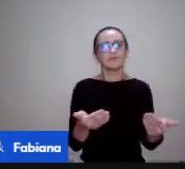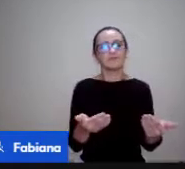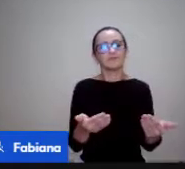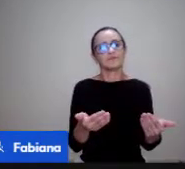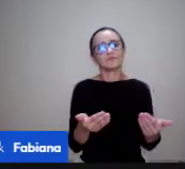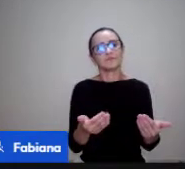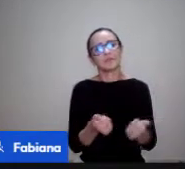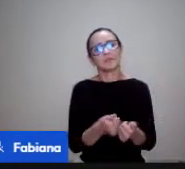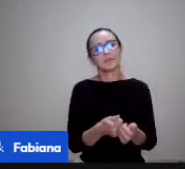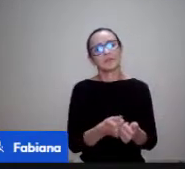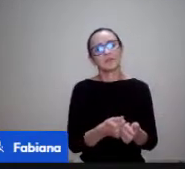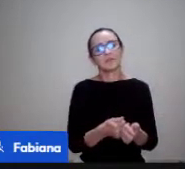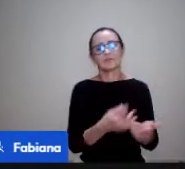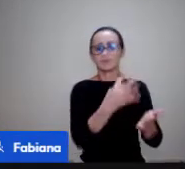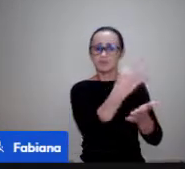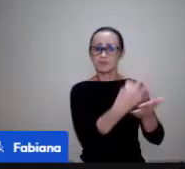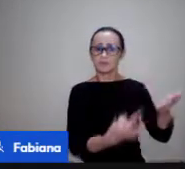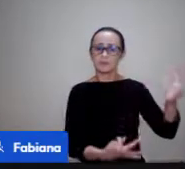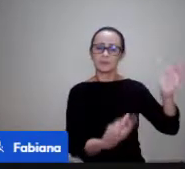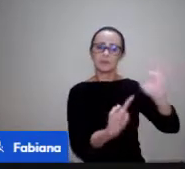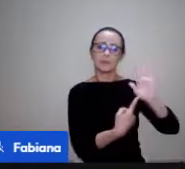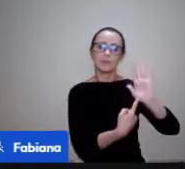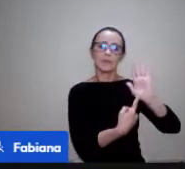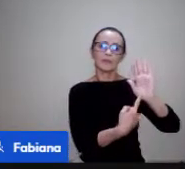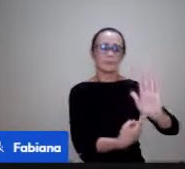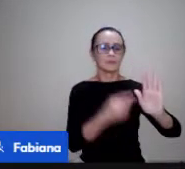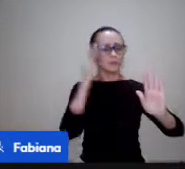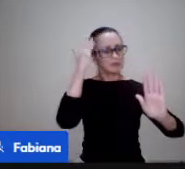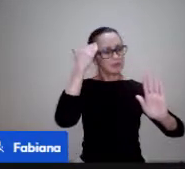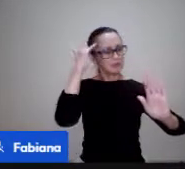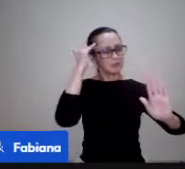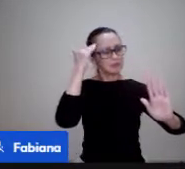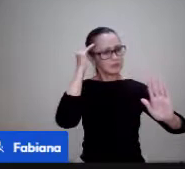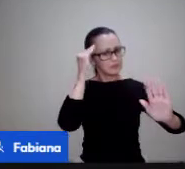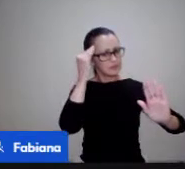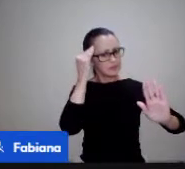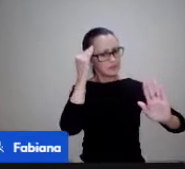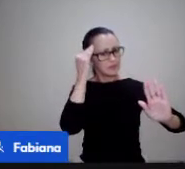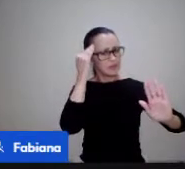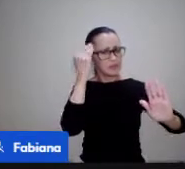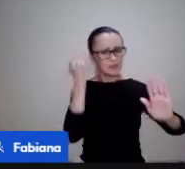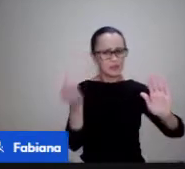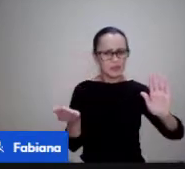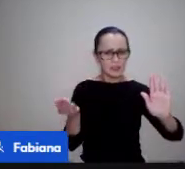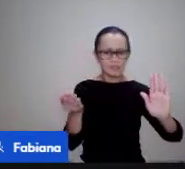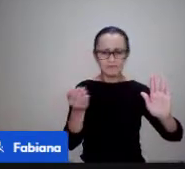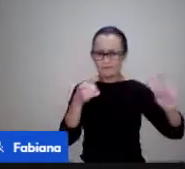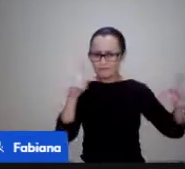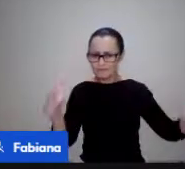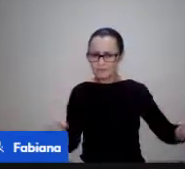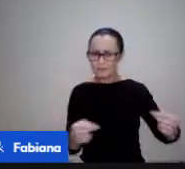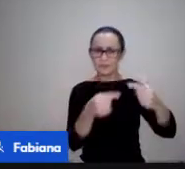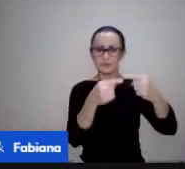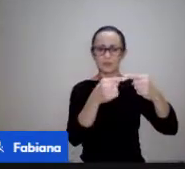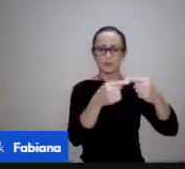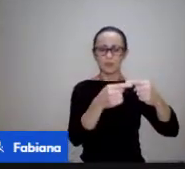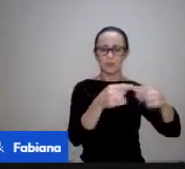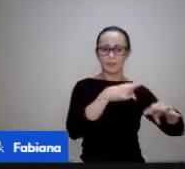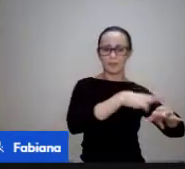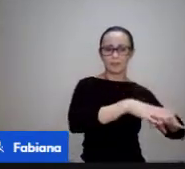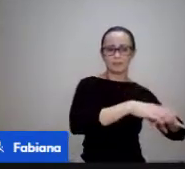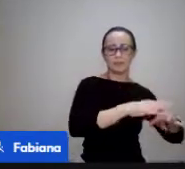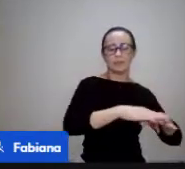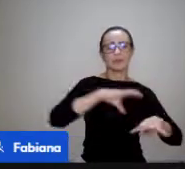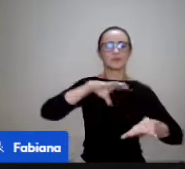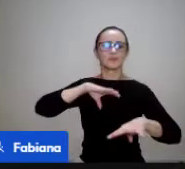esse texto, a gente vai compreender essa relação da língua portuguesa e da matemática, que estão tão próximas com o